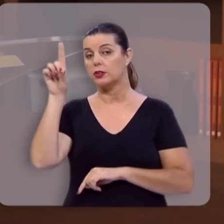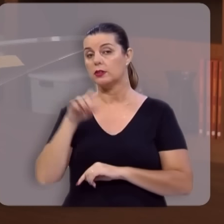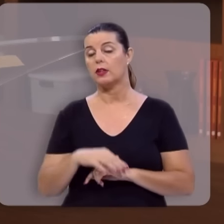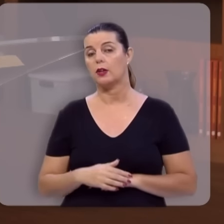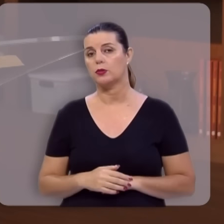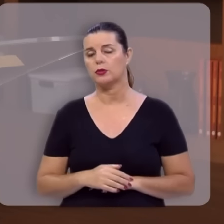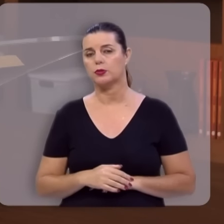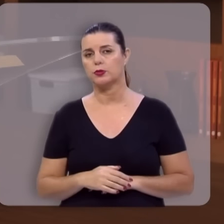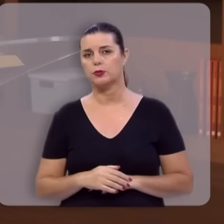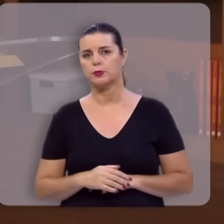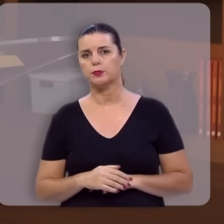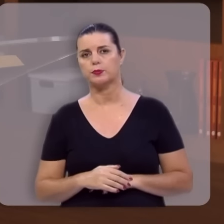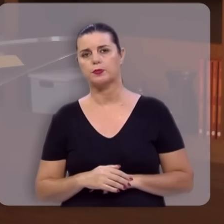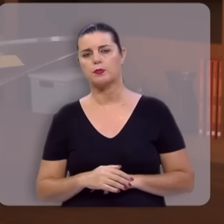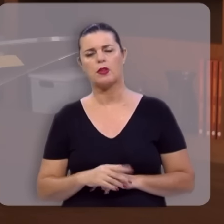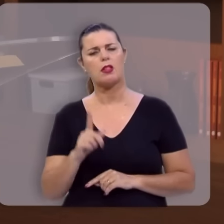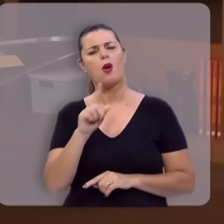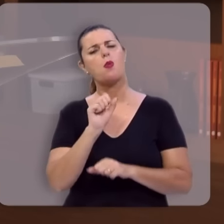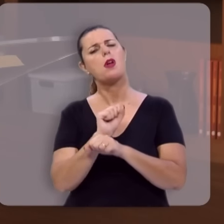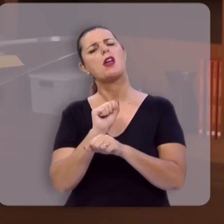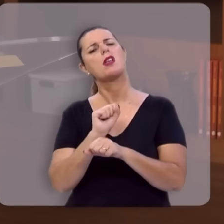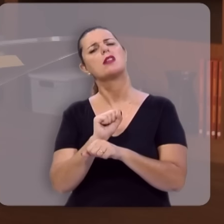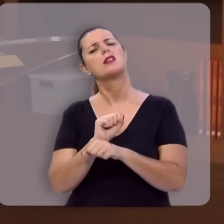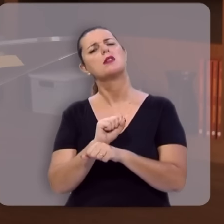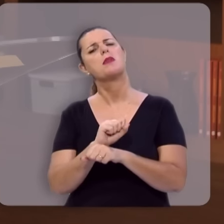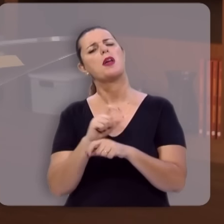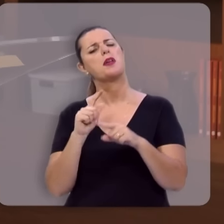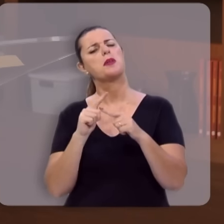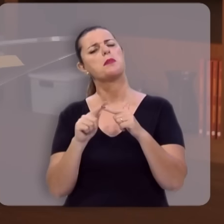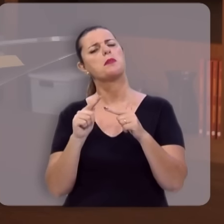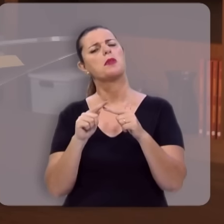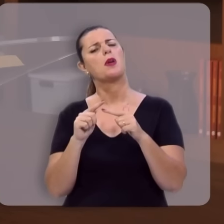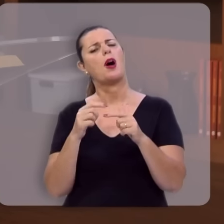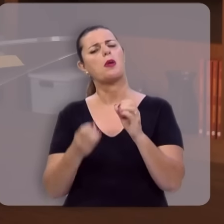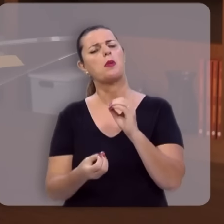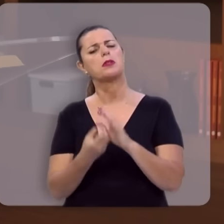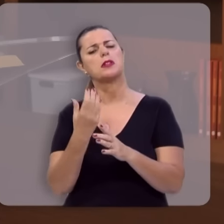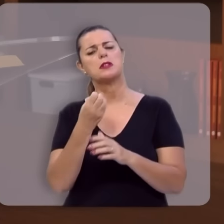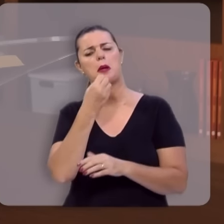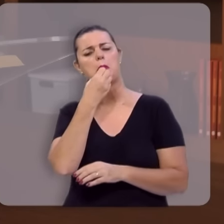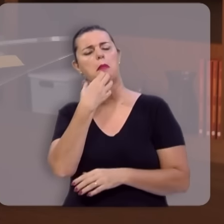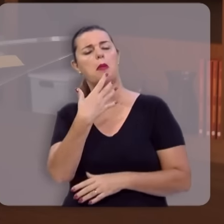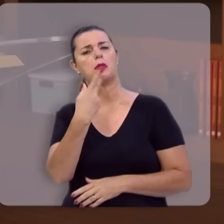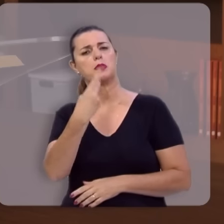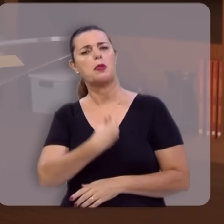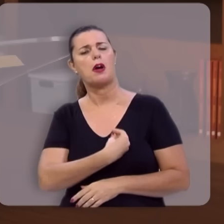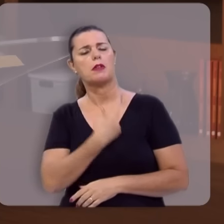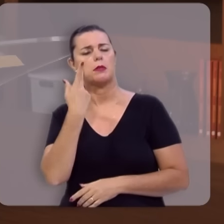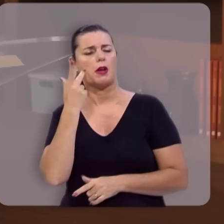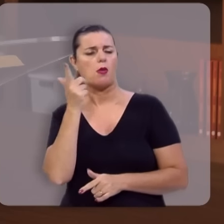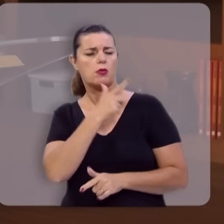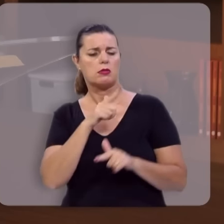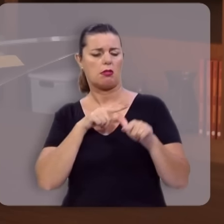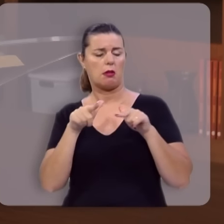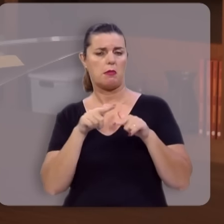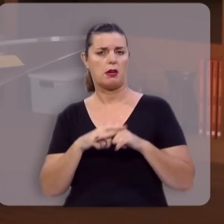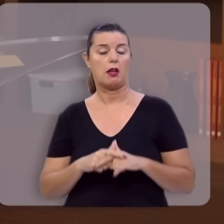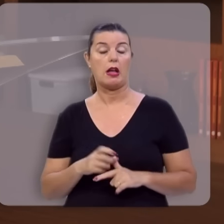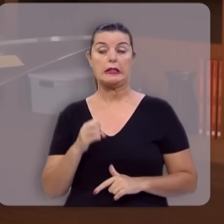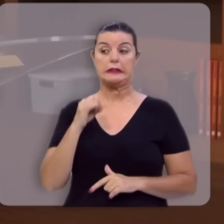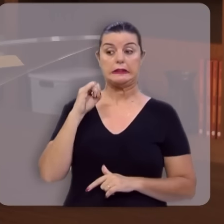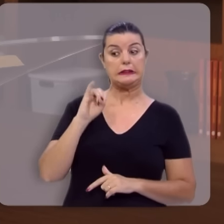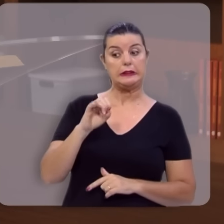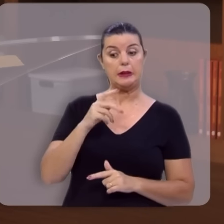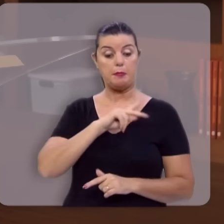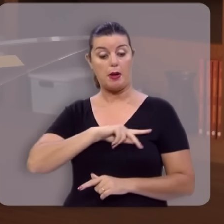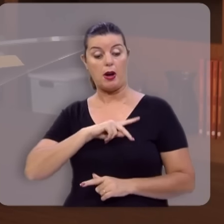Então, não espere as circunstâncias ficarem boas para você trabalhar, não. Se Paulo esperasse